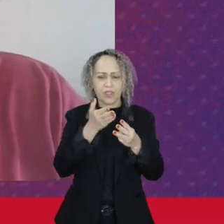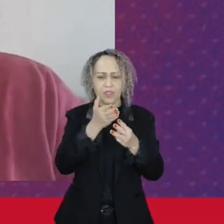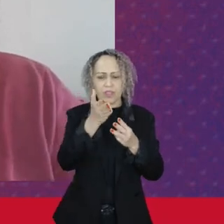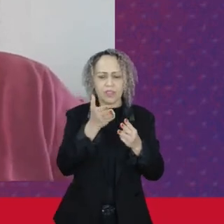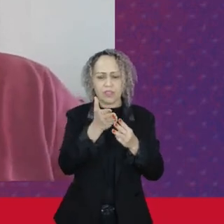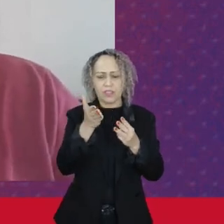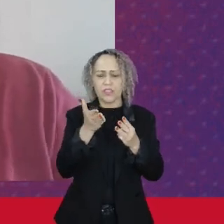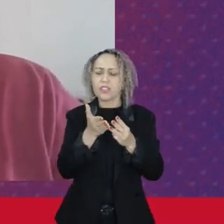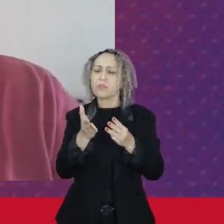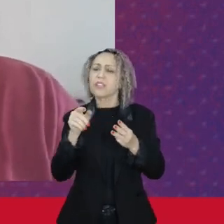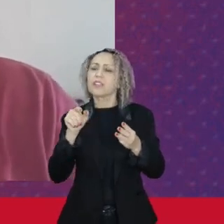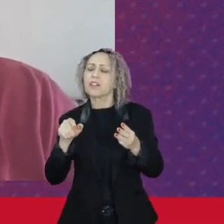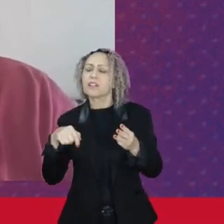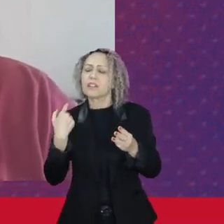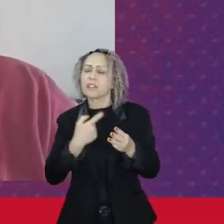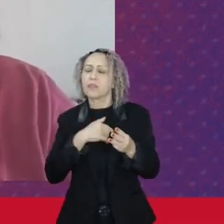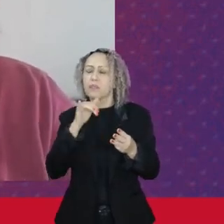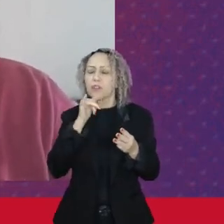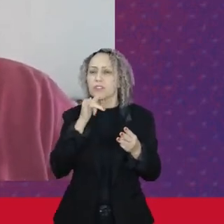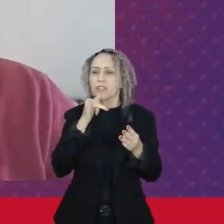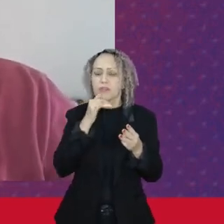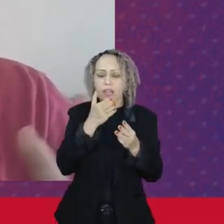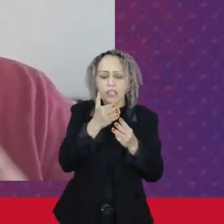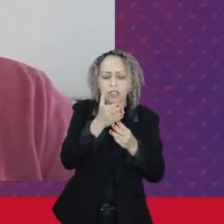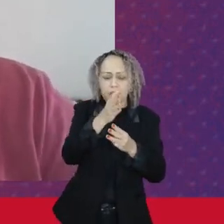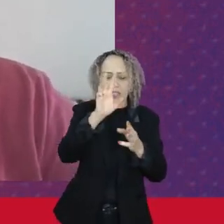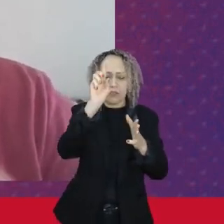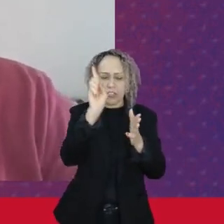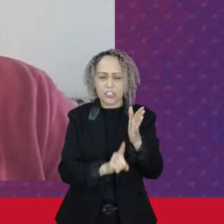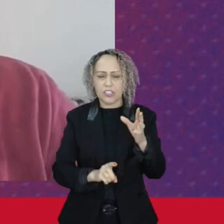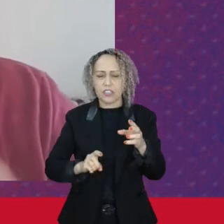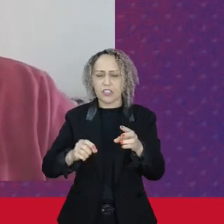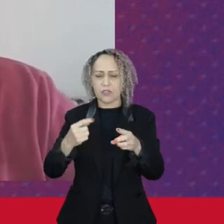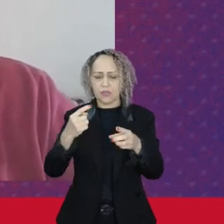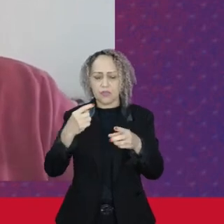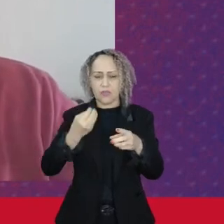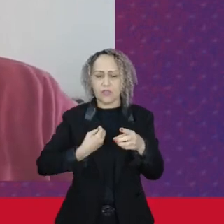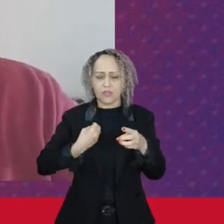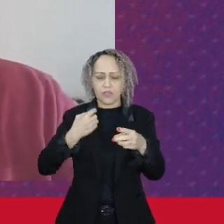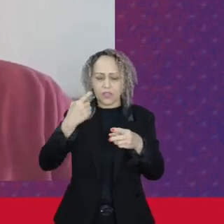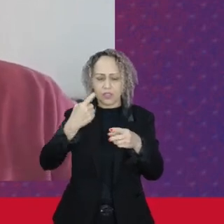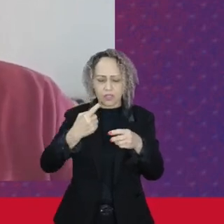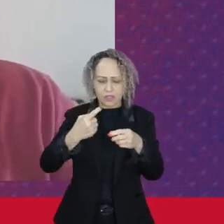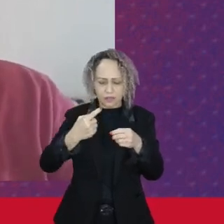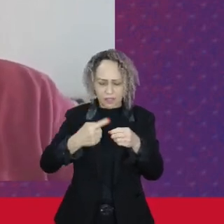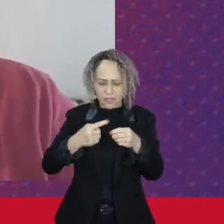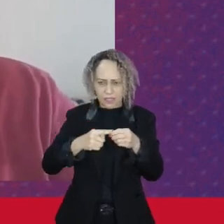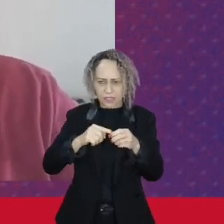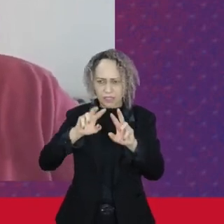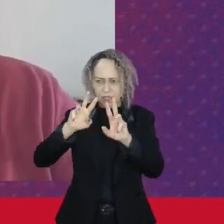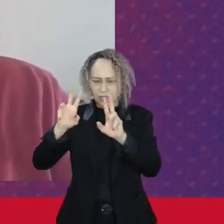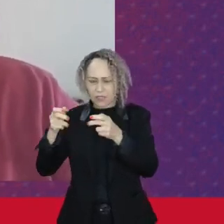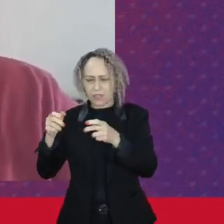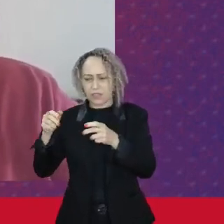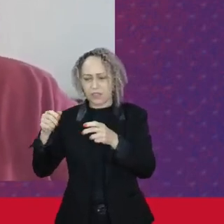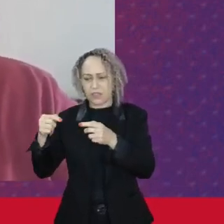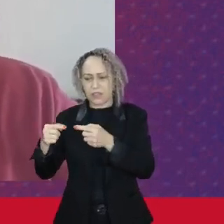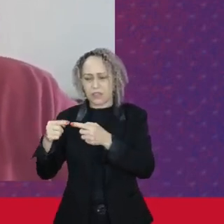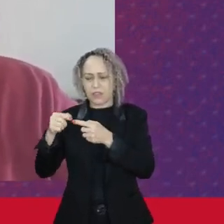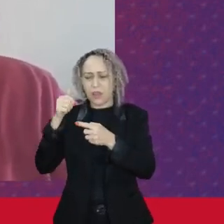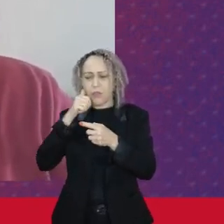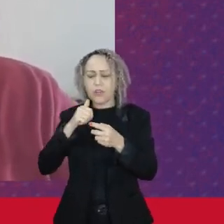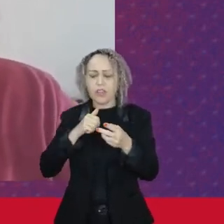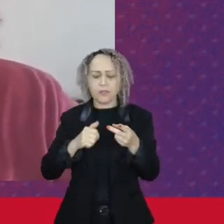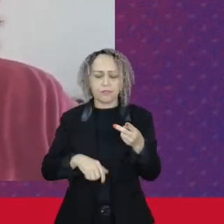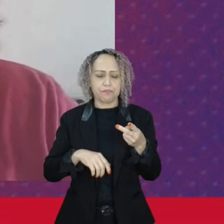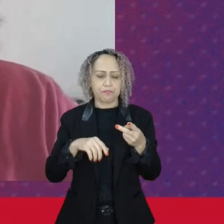fazer a dimensão direito à cidade e mulheres, né? Uma dimensão da